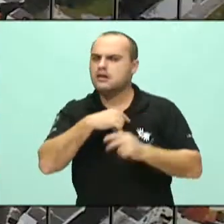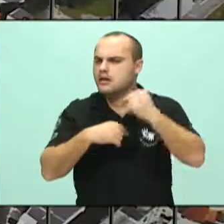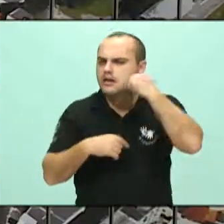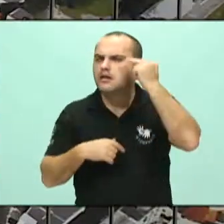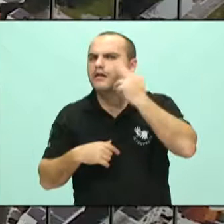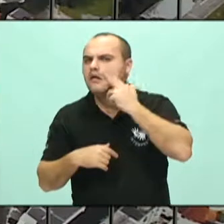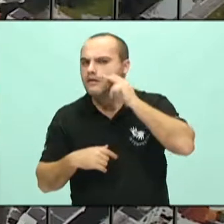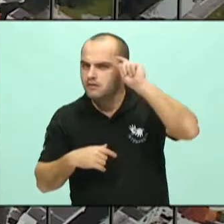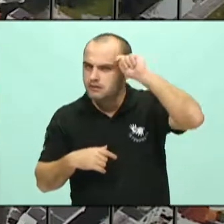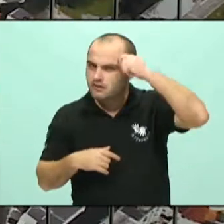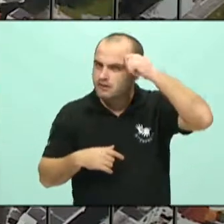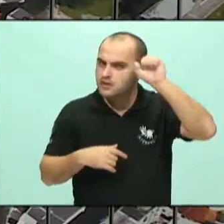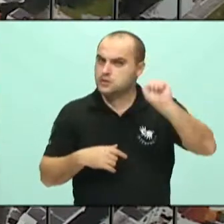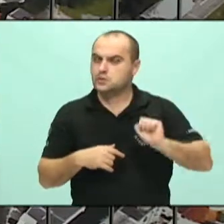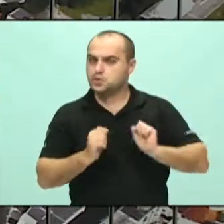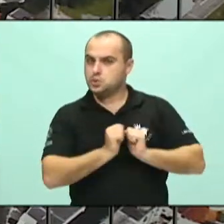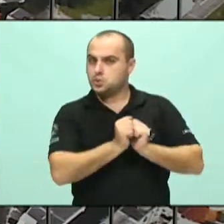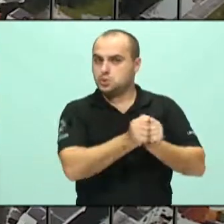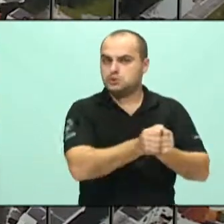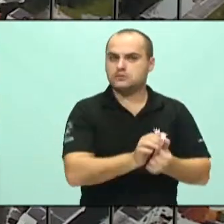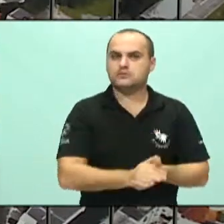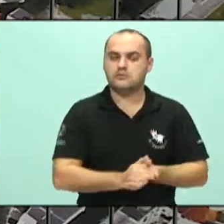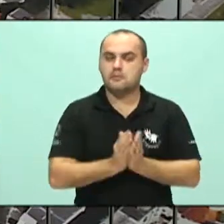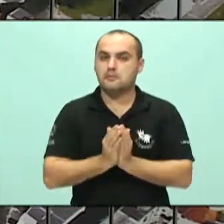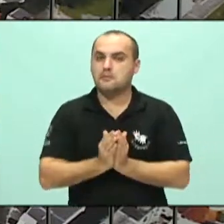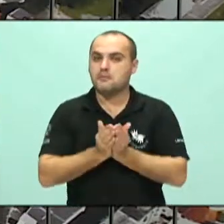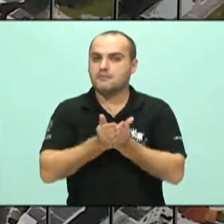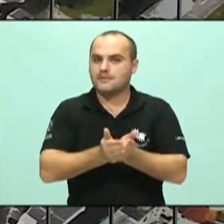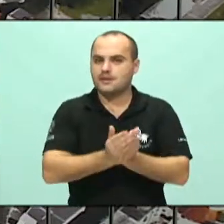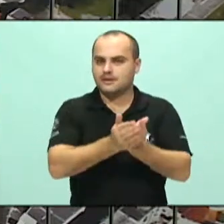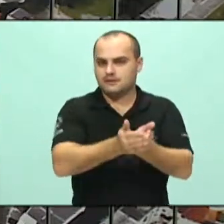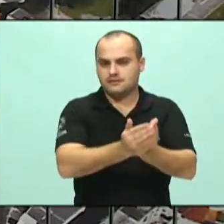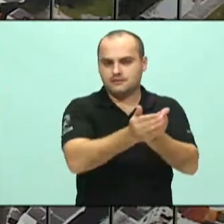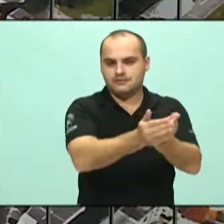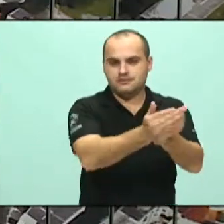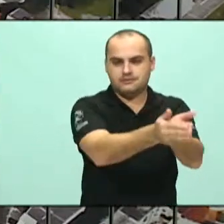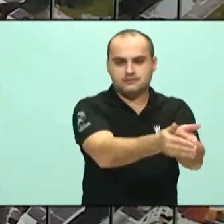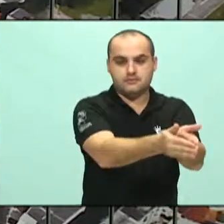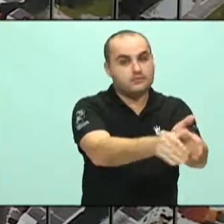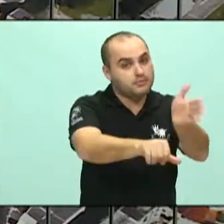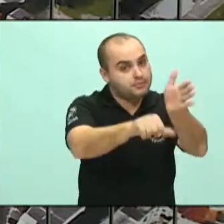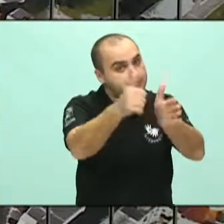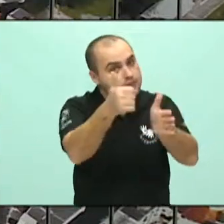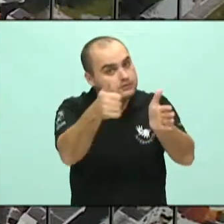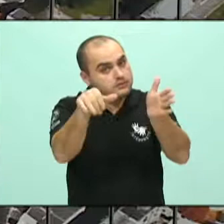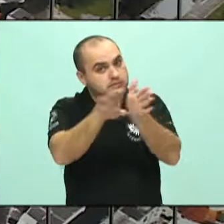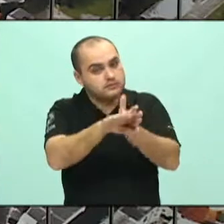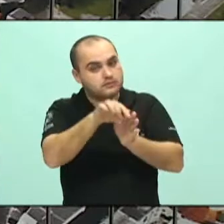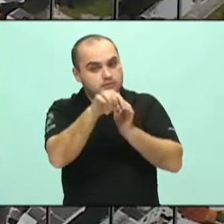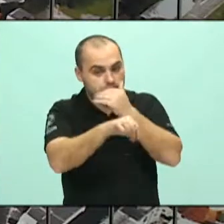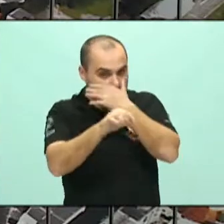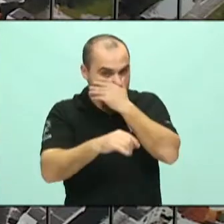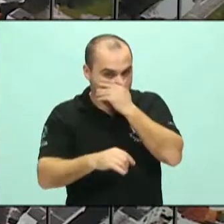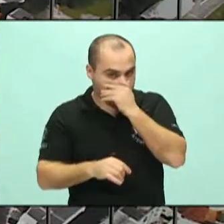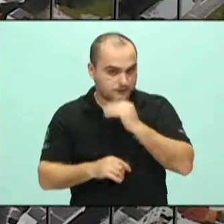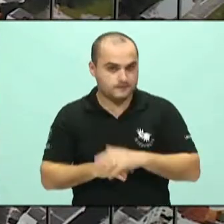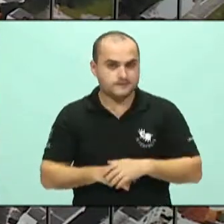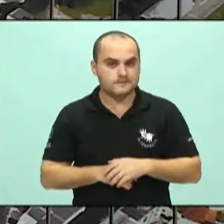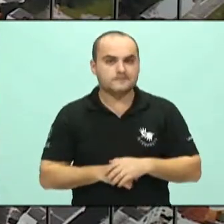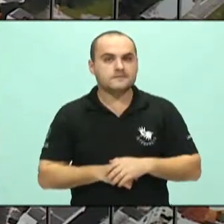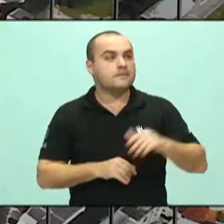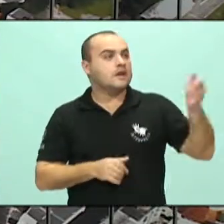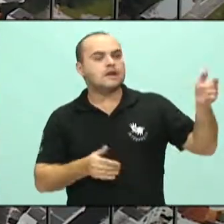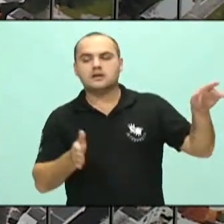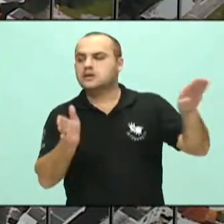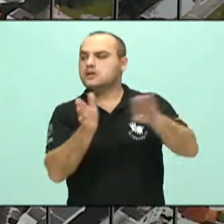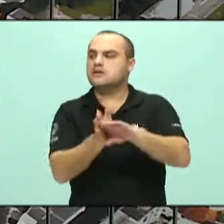juntos, foram os marinheiros, que acabaram batendo aqui nas